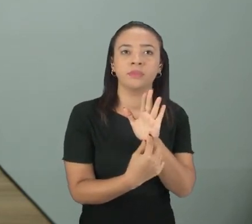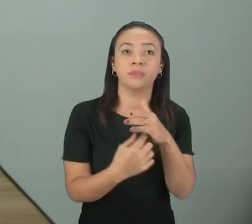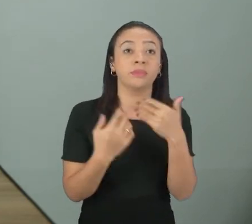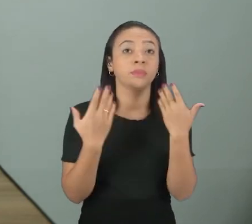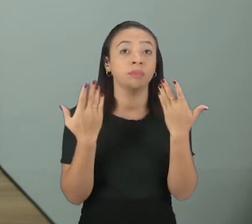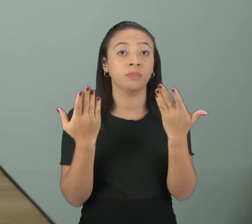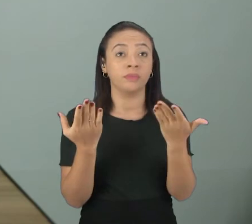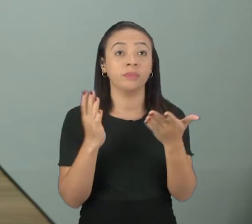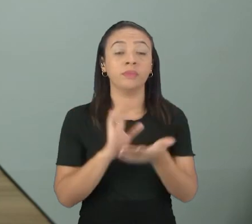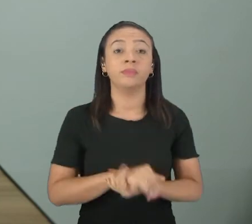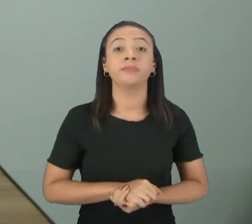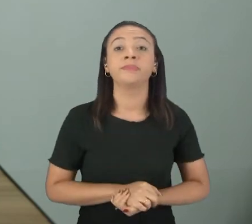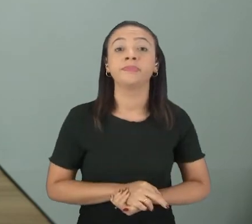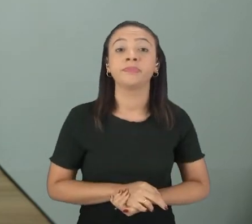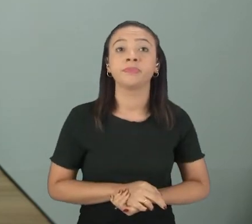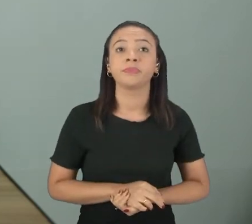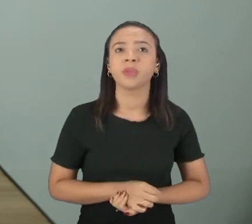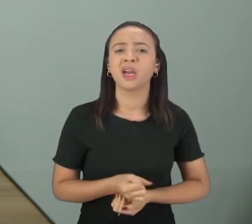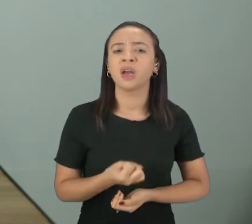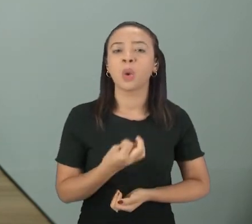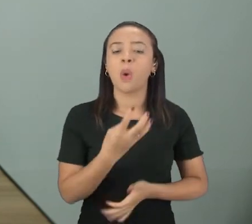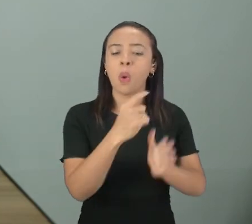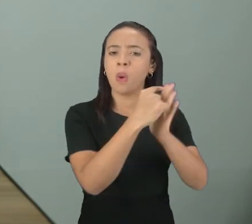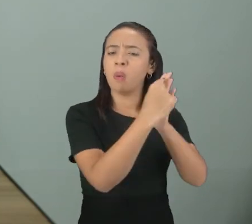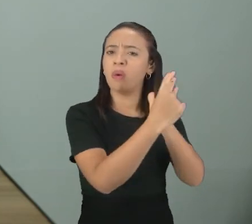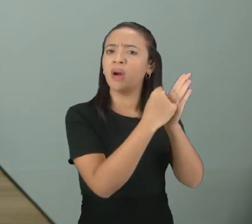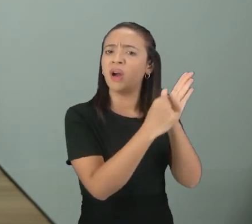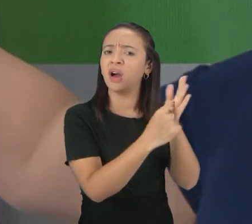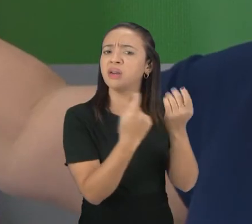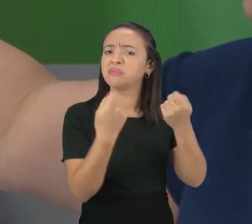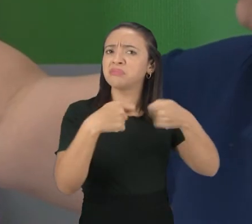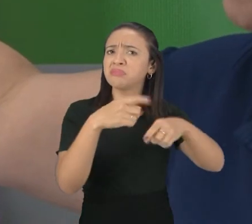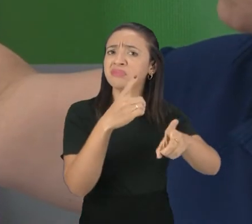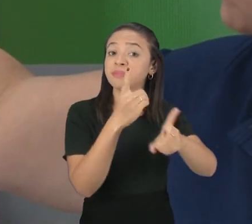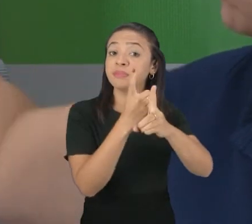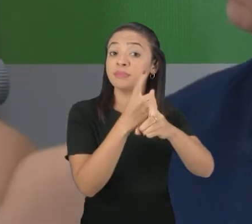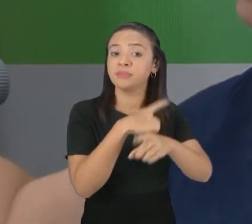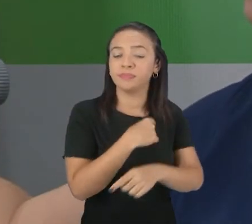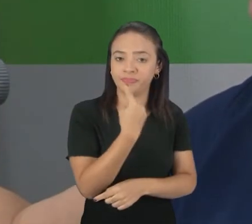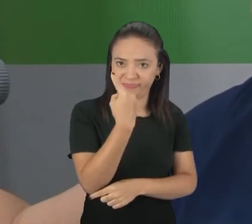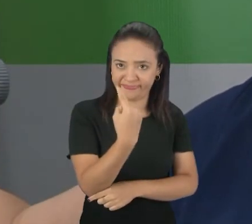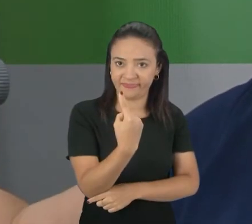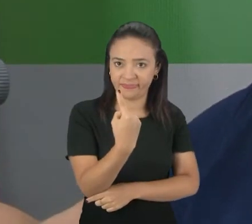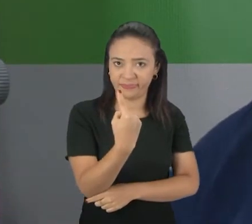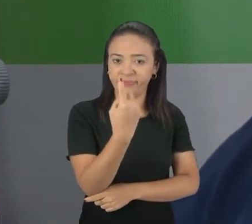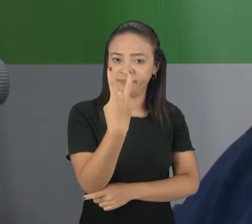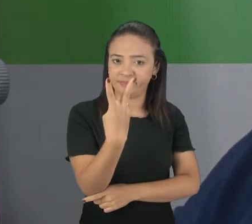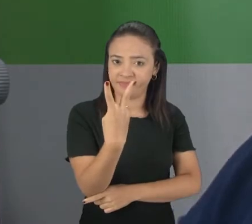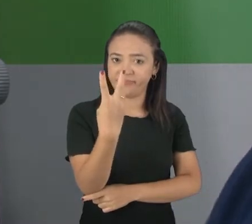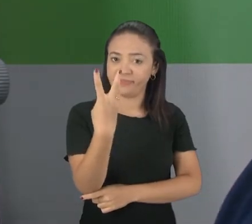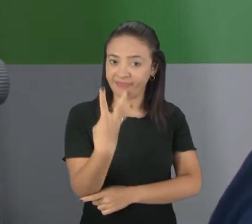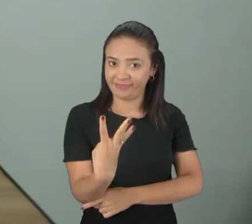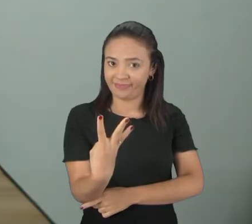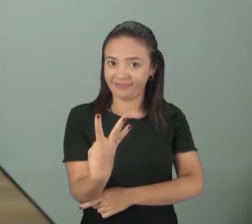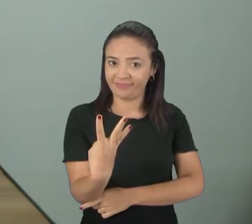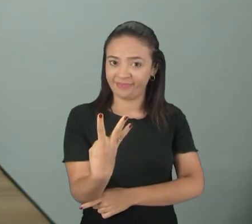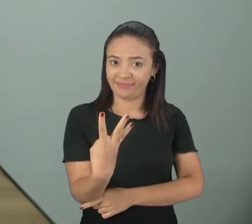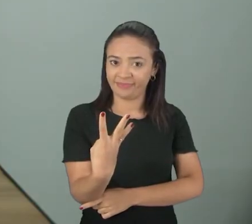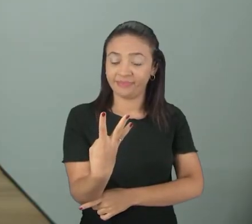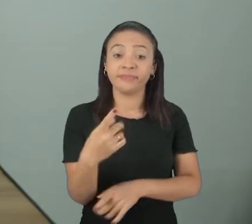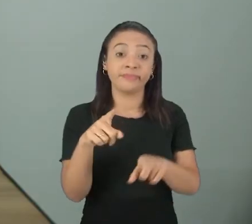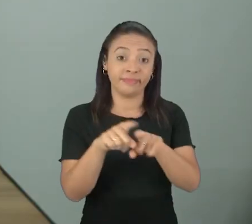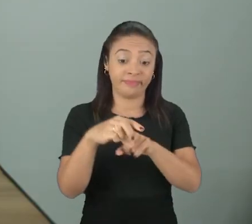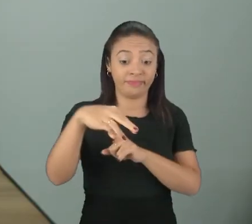Olha só. Quantos parágrafos nós encontramos? Então, nós temos 1, 2, 3 e